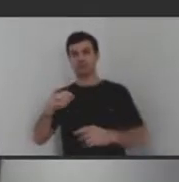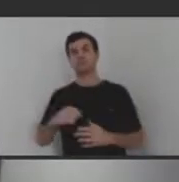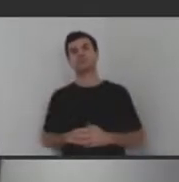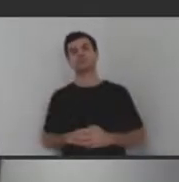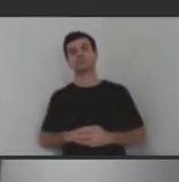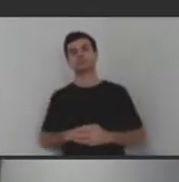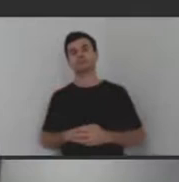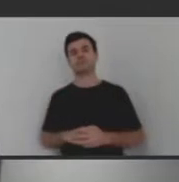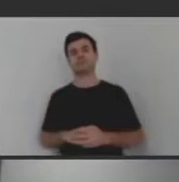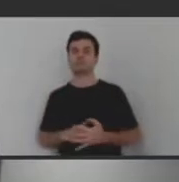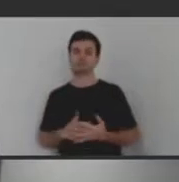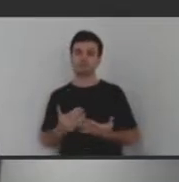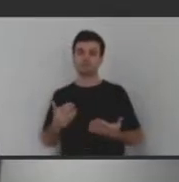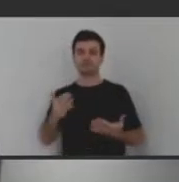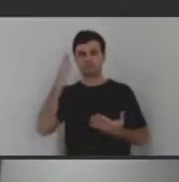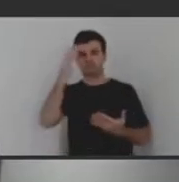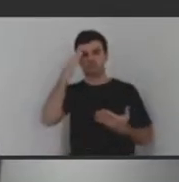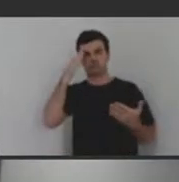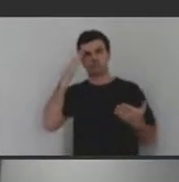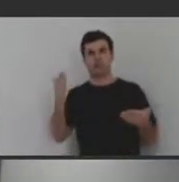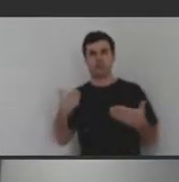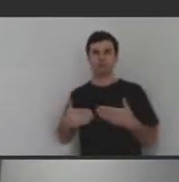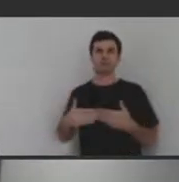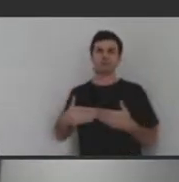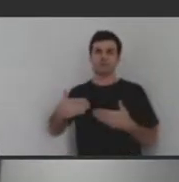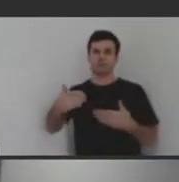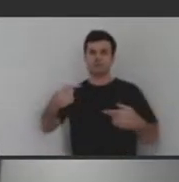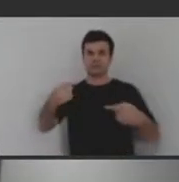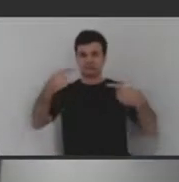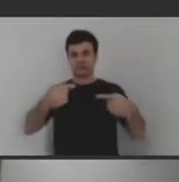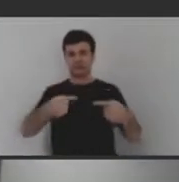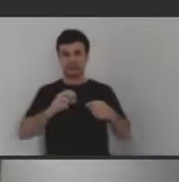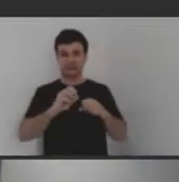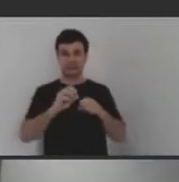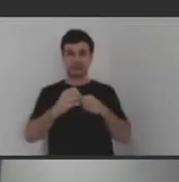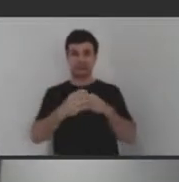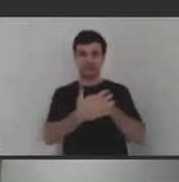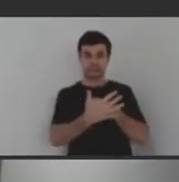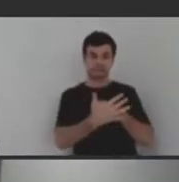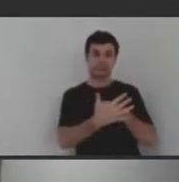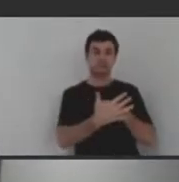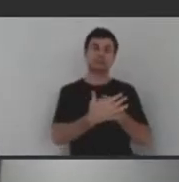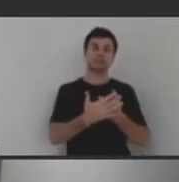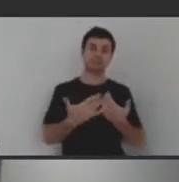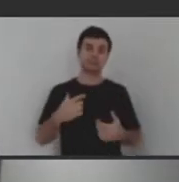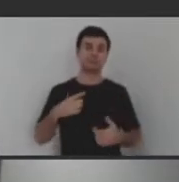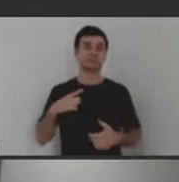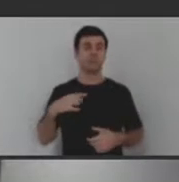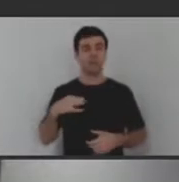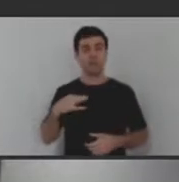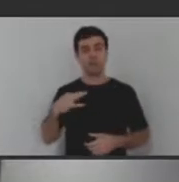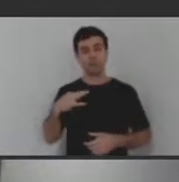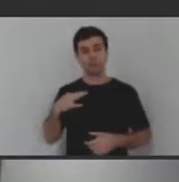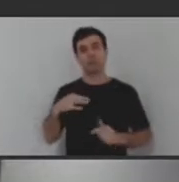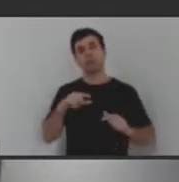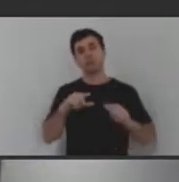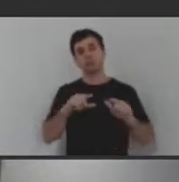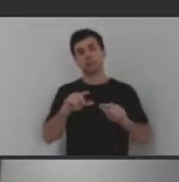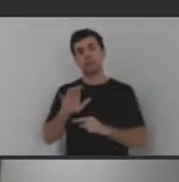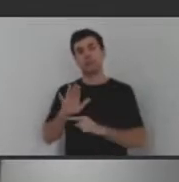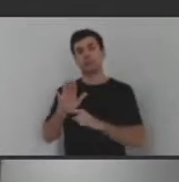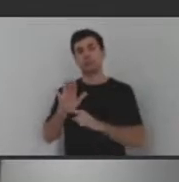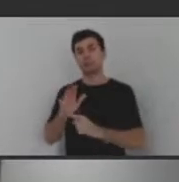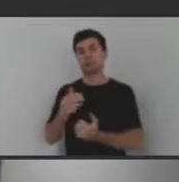dos desafios enfrentados durante a pandemia de Covid-19, o grupo vem reunindo voluntários, apoiadores e patrocinadores para